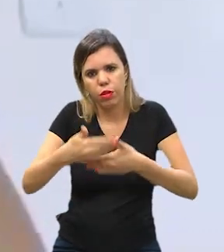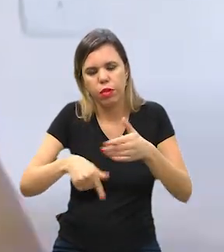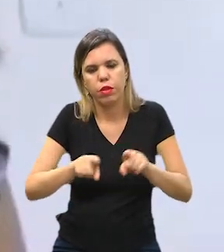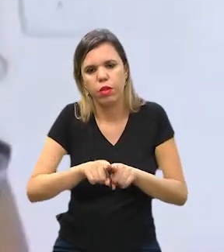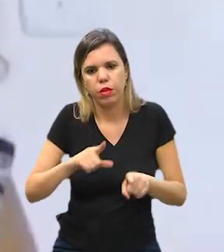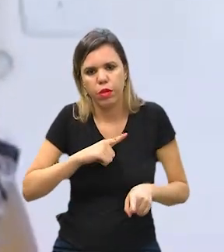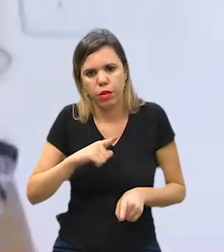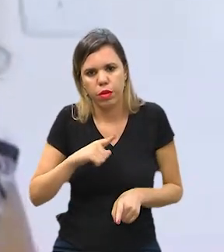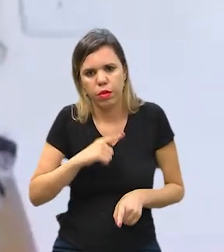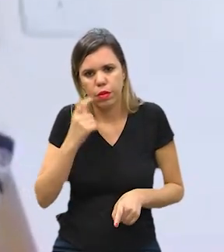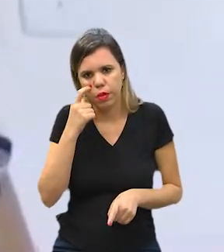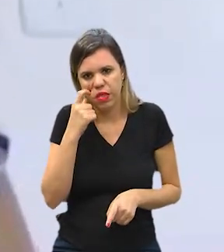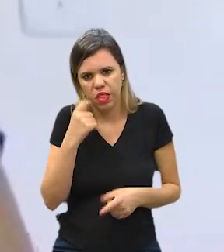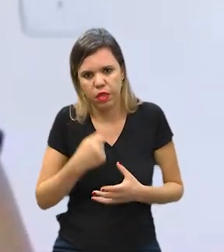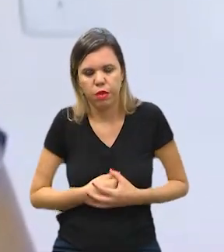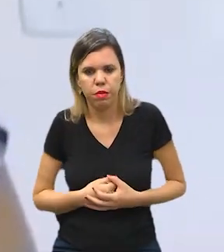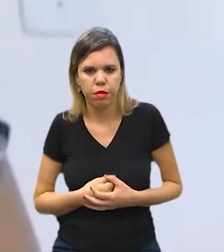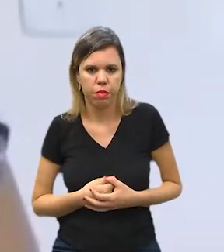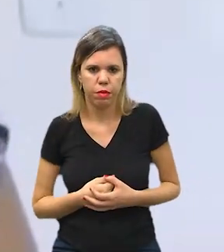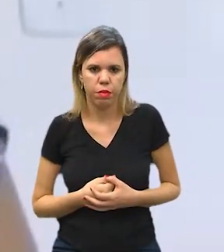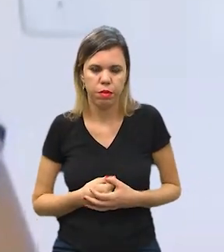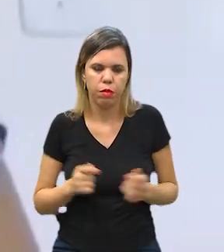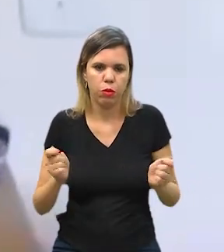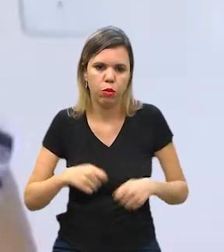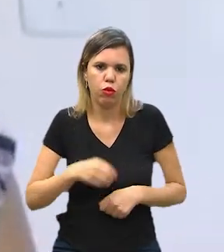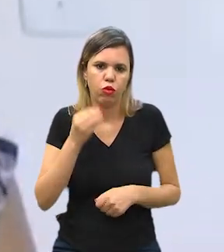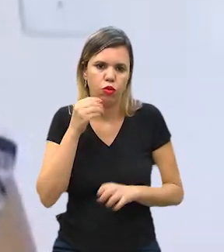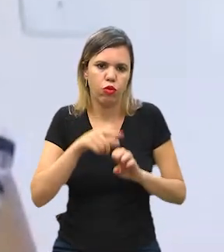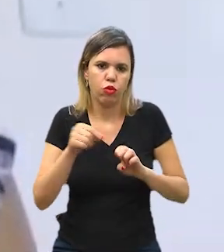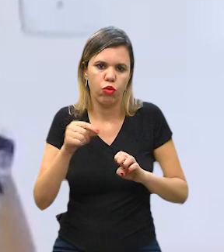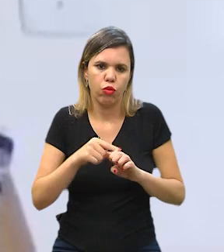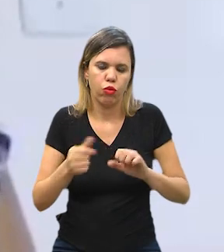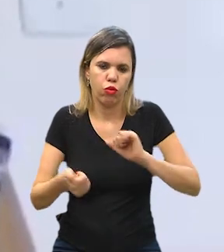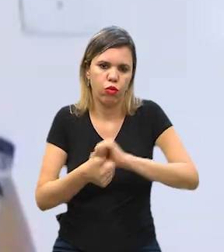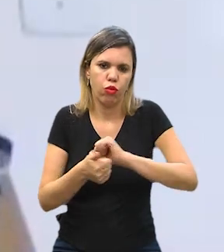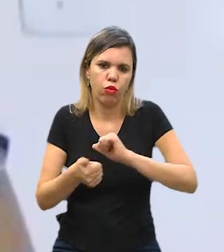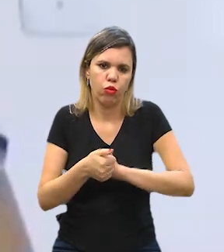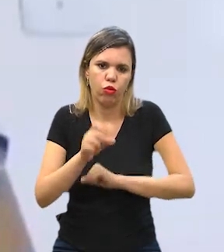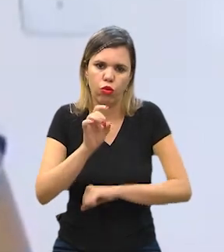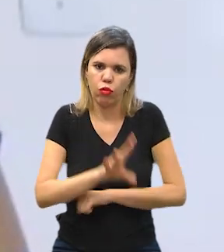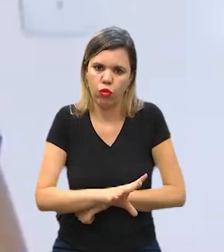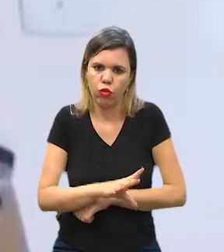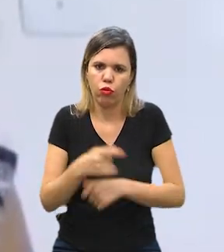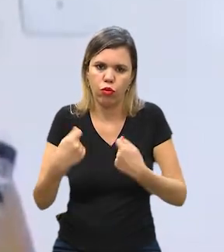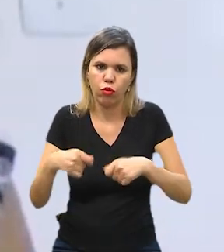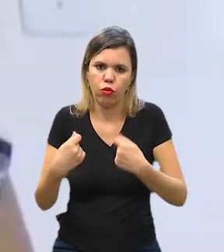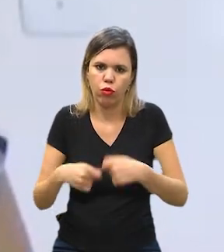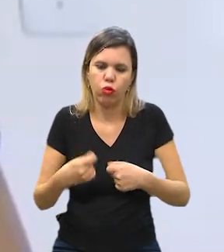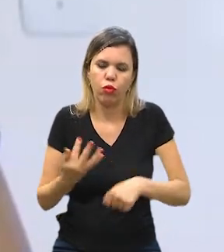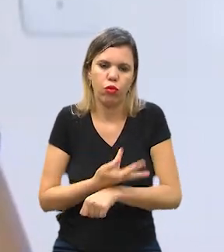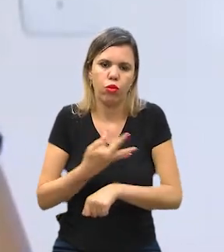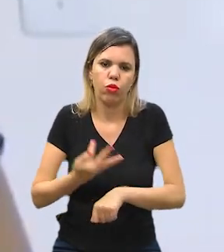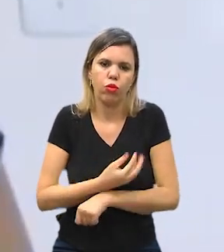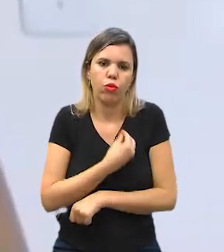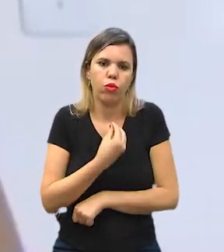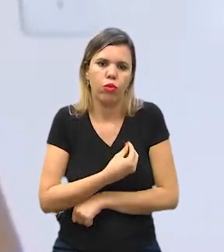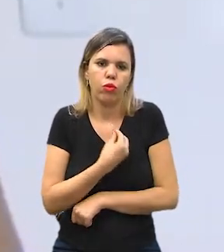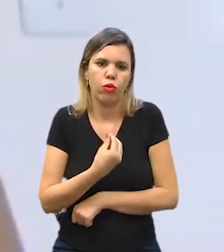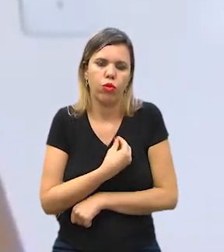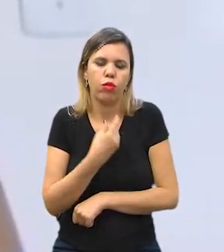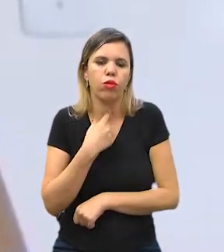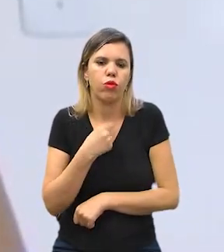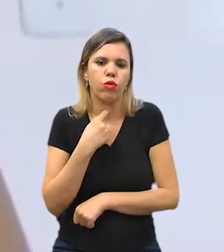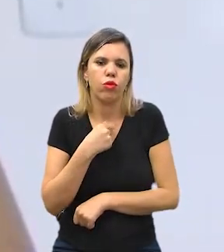que depois desse processo pudesse haver possibilidades aí de empreender de uma maneira qualificada, não só por necessidade